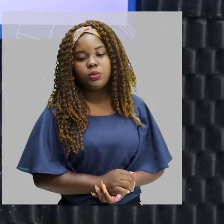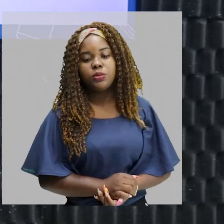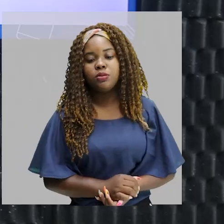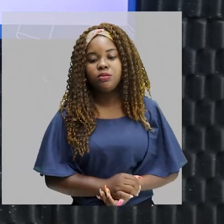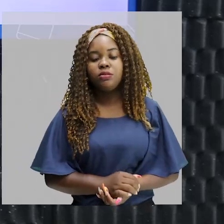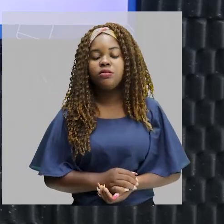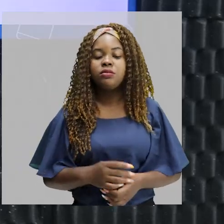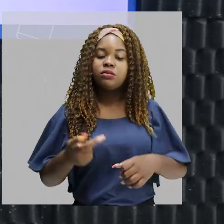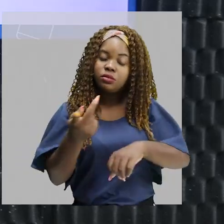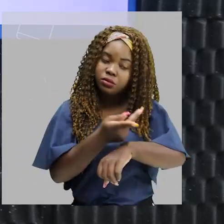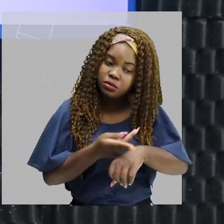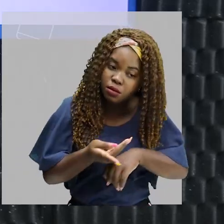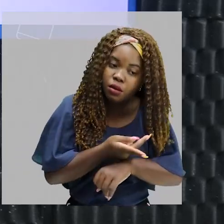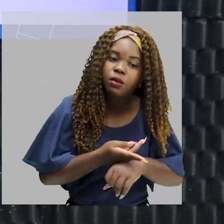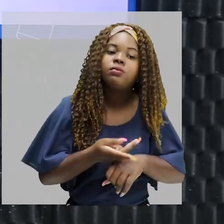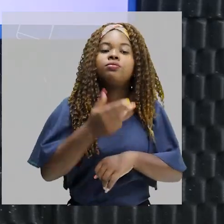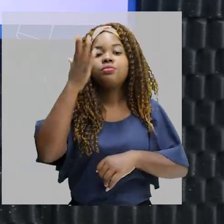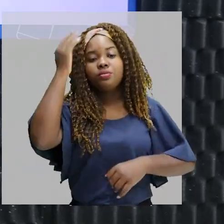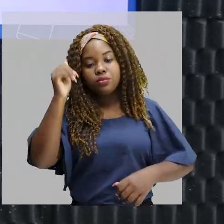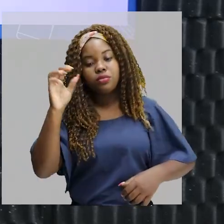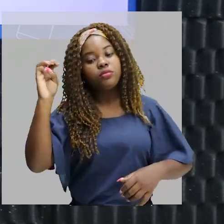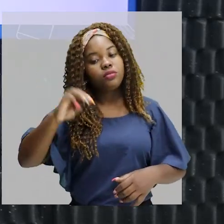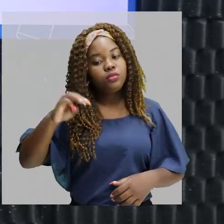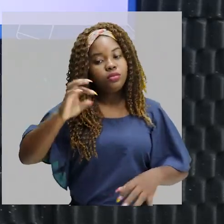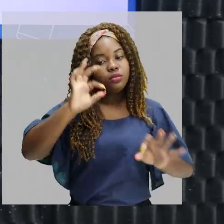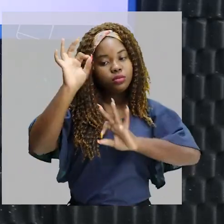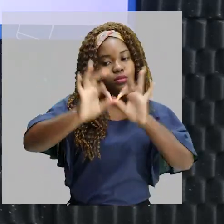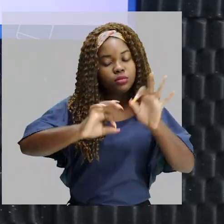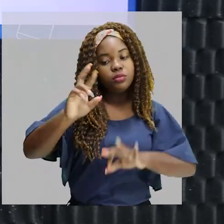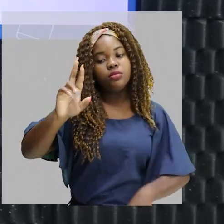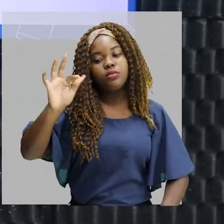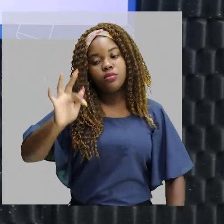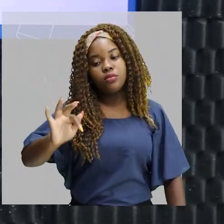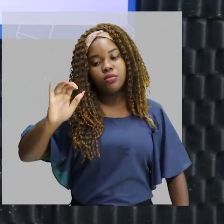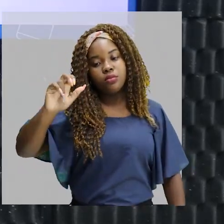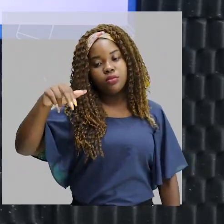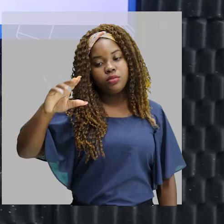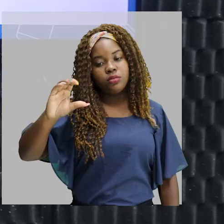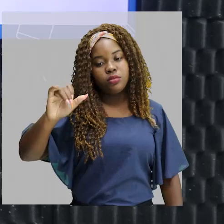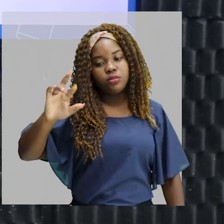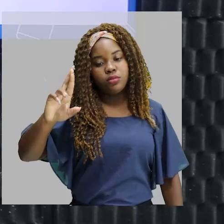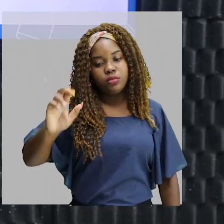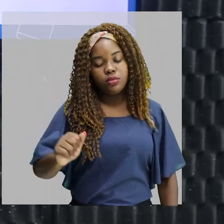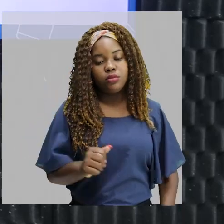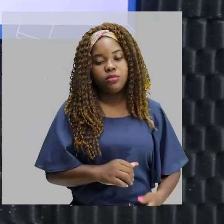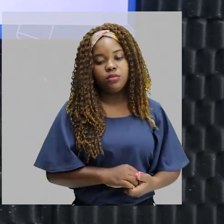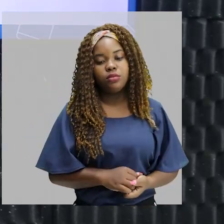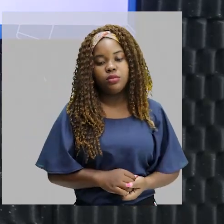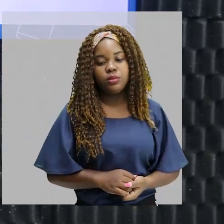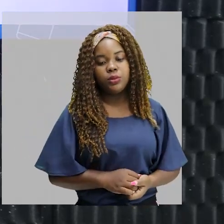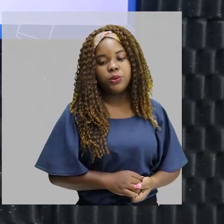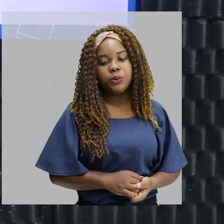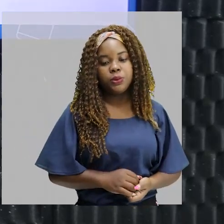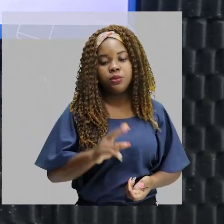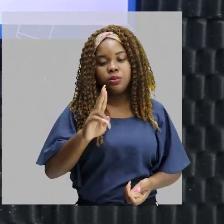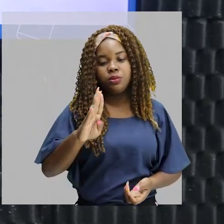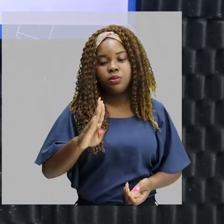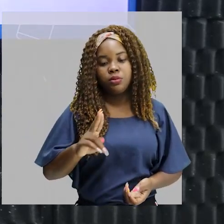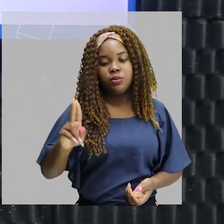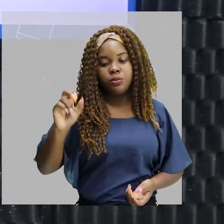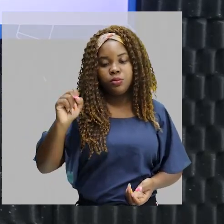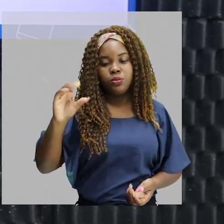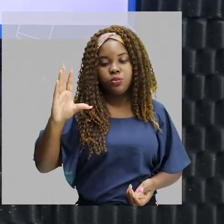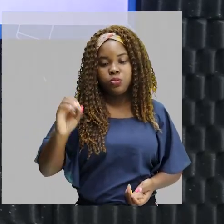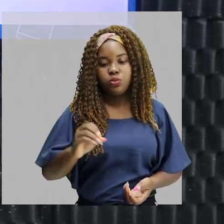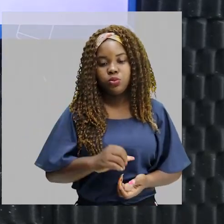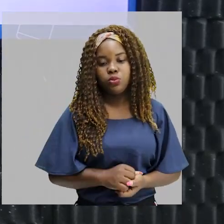está procurando alguém que saiba matemática financeira, tá? Então, busco a uno, busco a